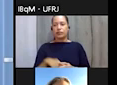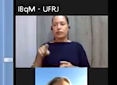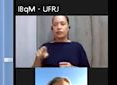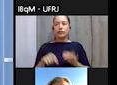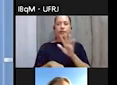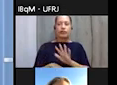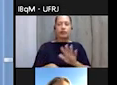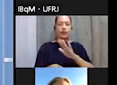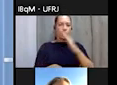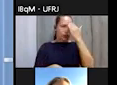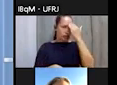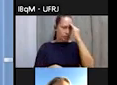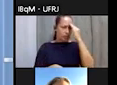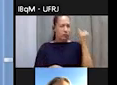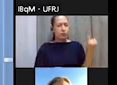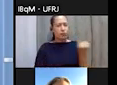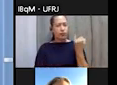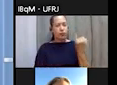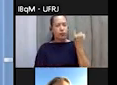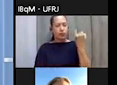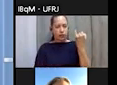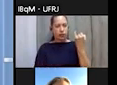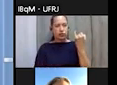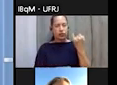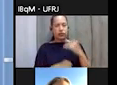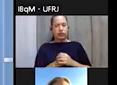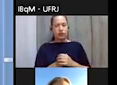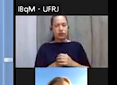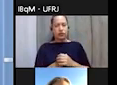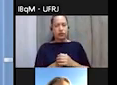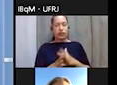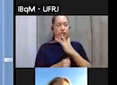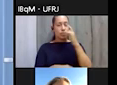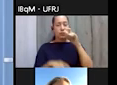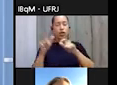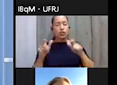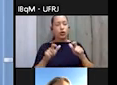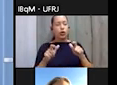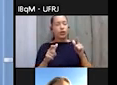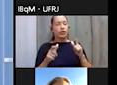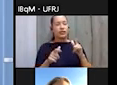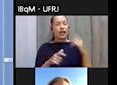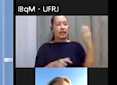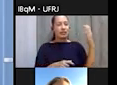muito importante desses invisíveis da ciência na região ali